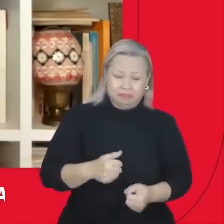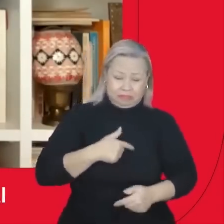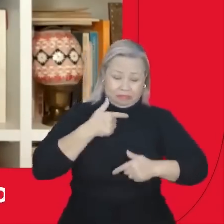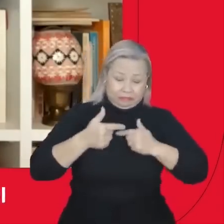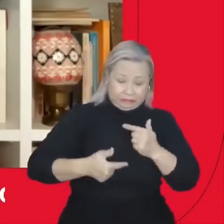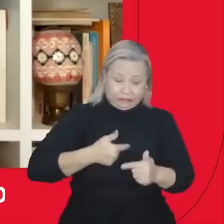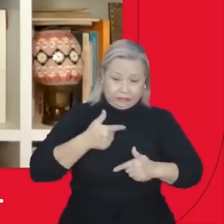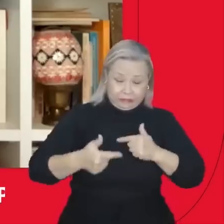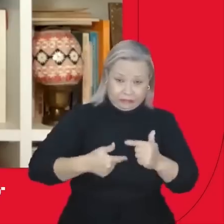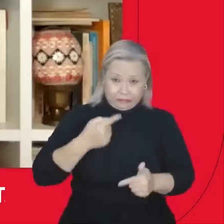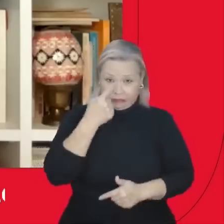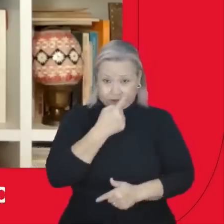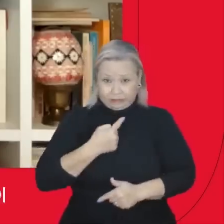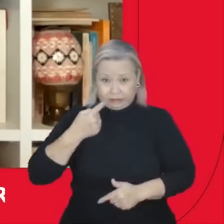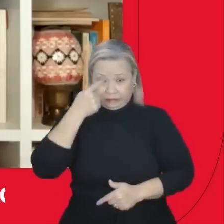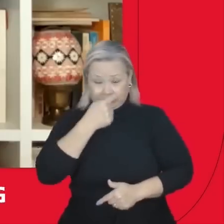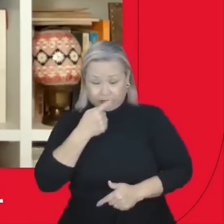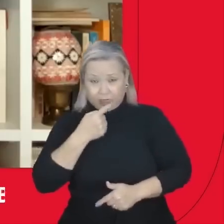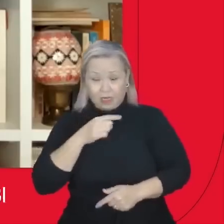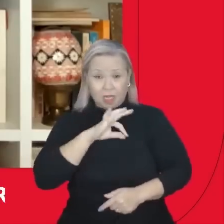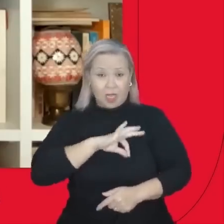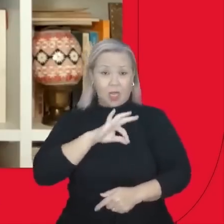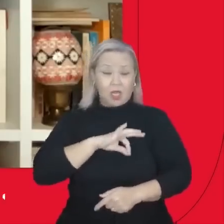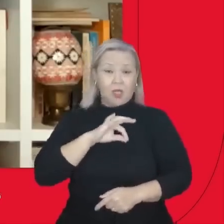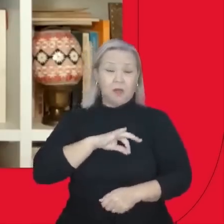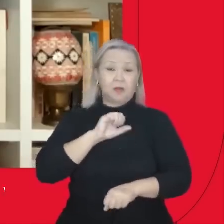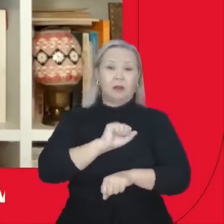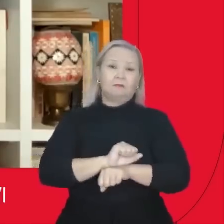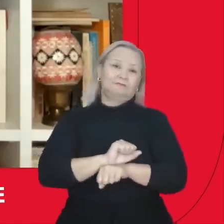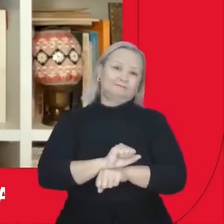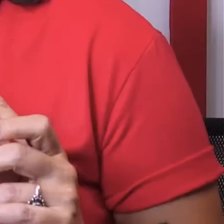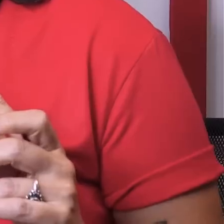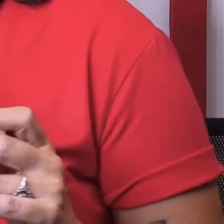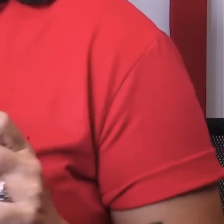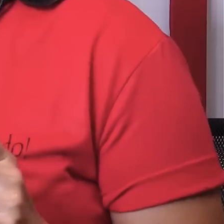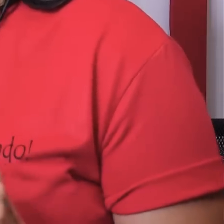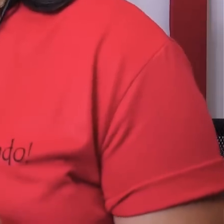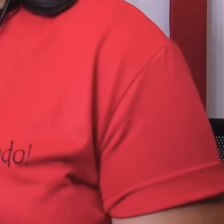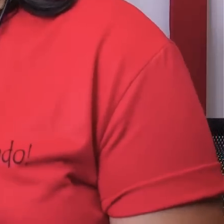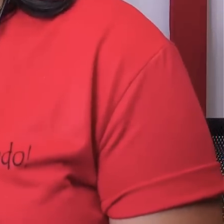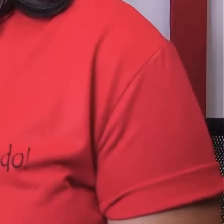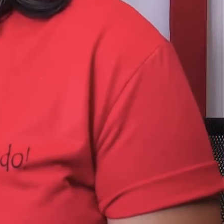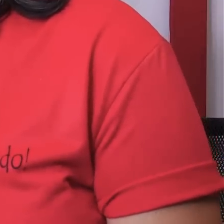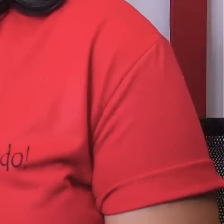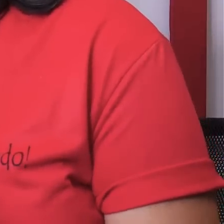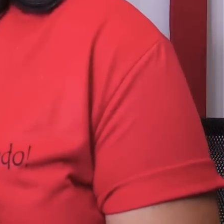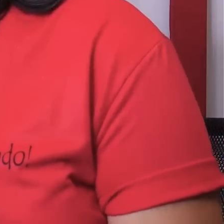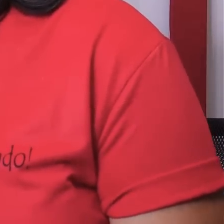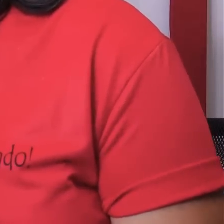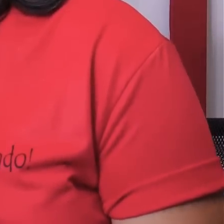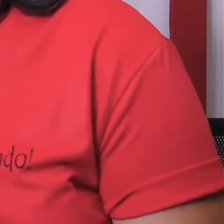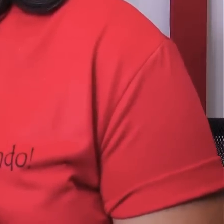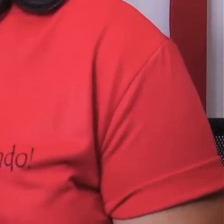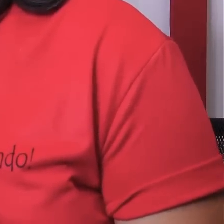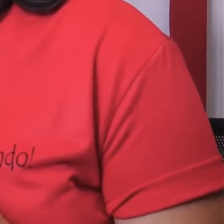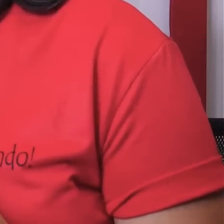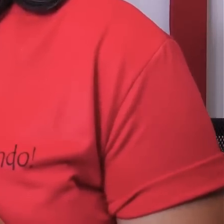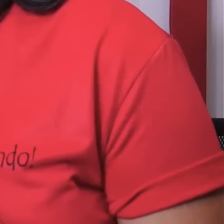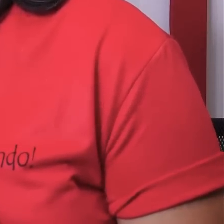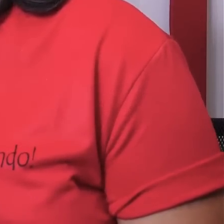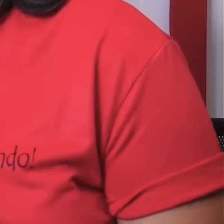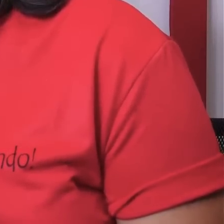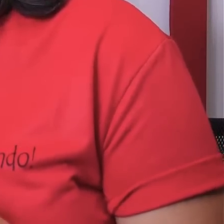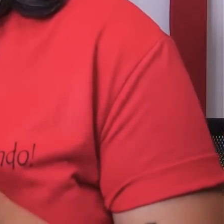com salário congelado, que é o menor salário do sul do Brasil. Também foram destaque no Jornal